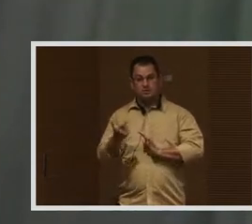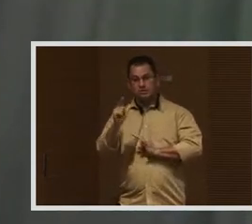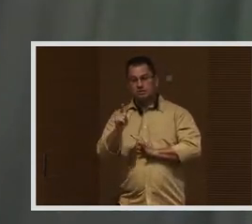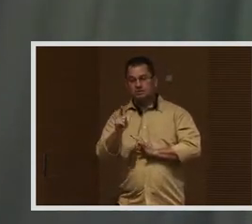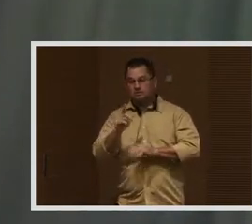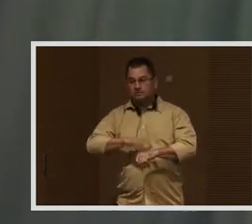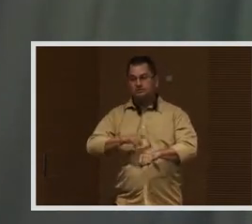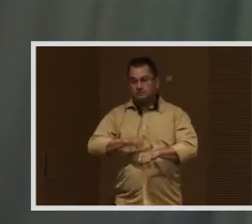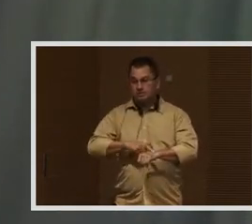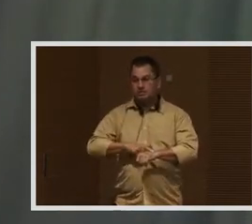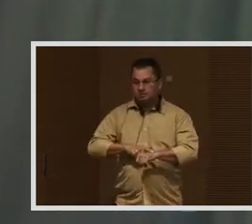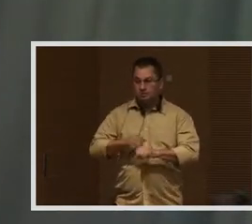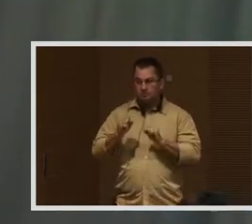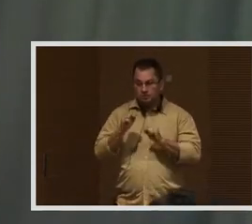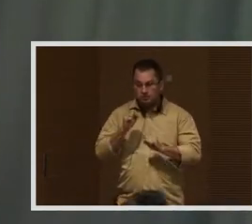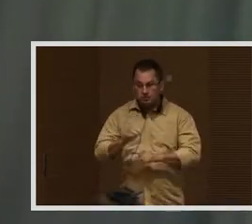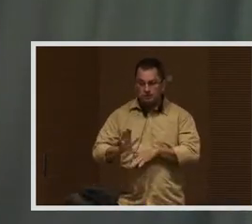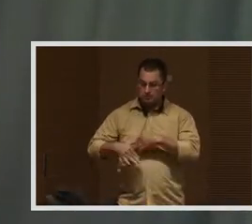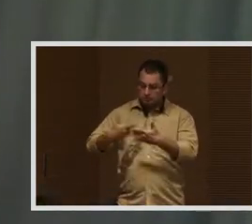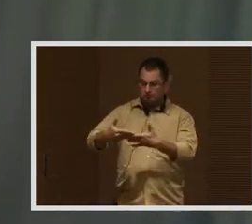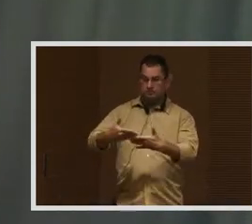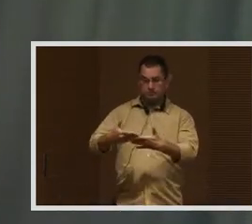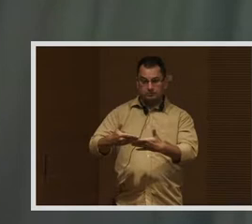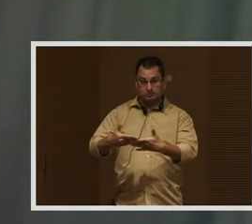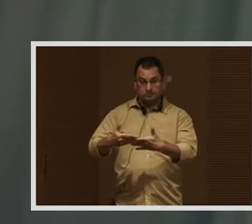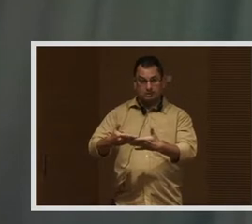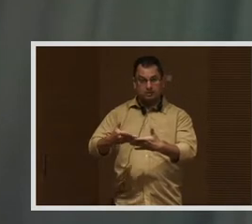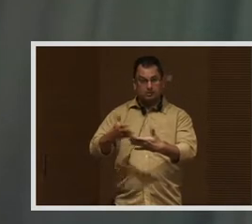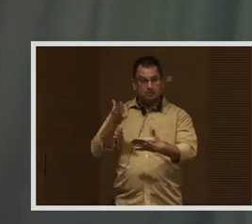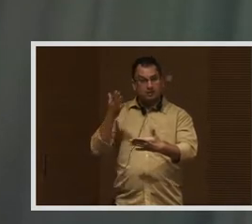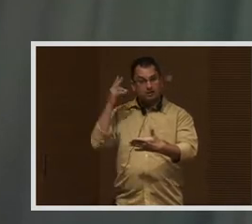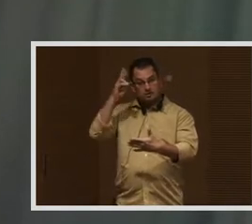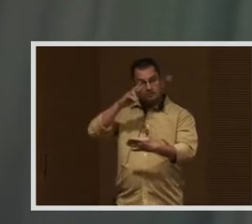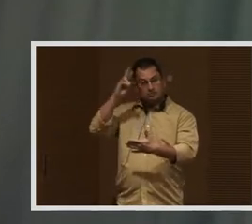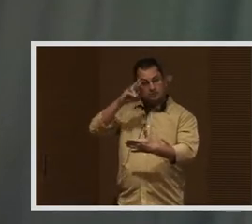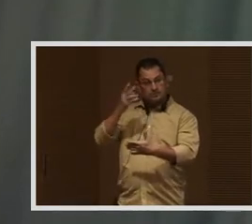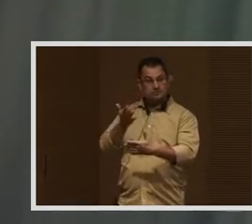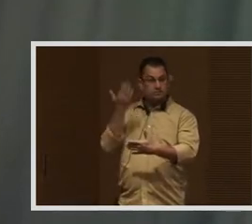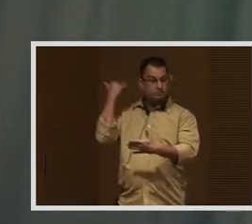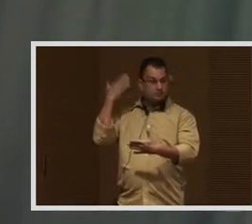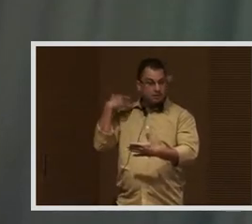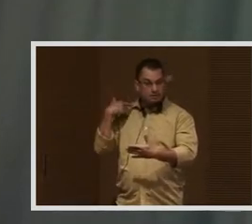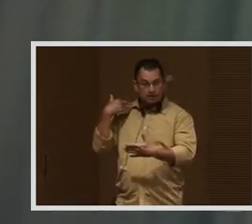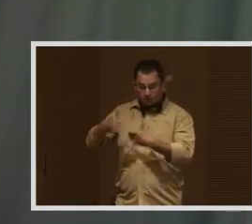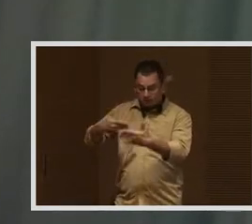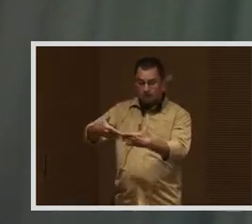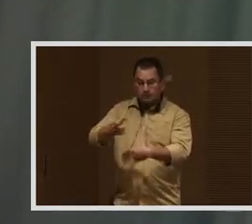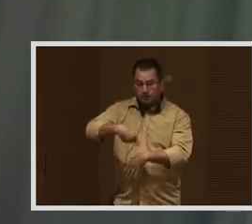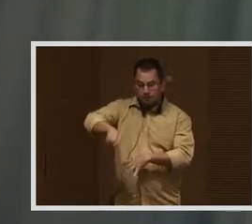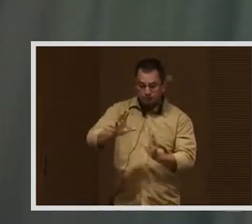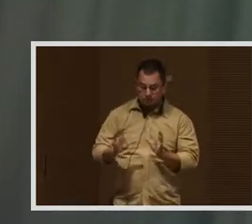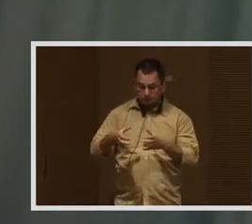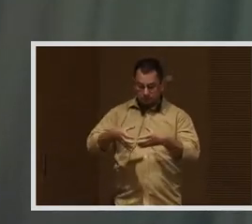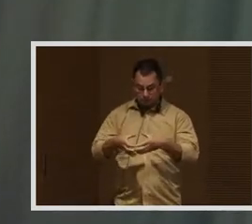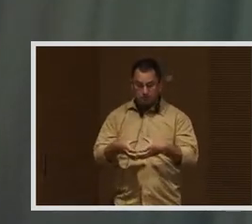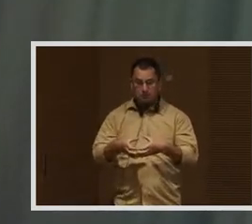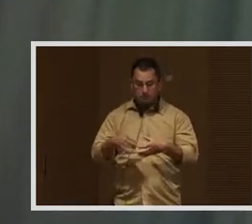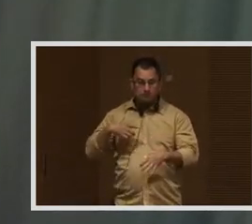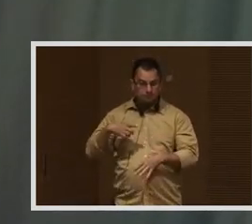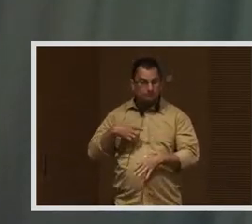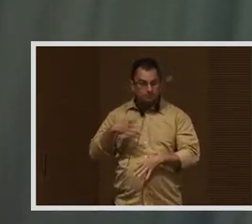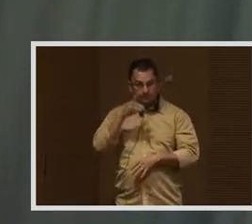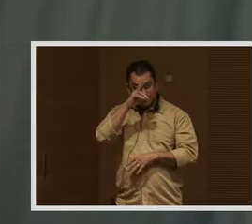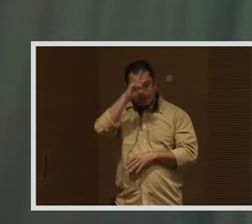hoje que se faça herdeiro dos tempos passados, em que sonhamos, criamos coletivamente e com tanta